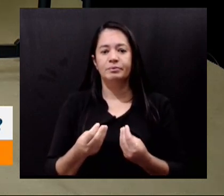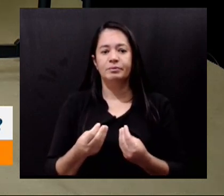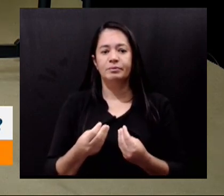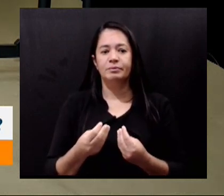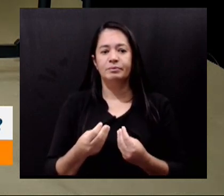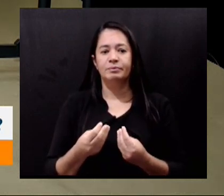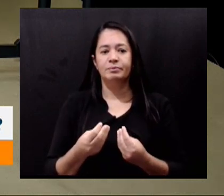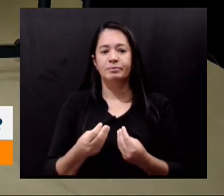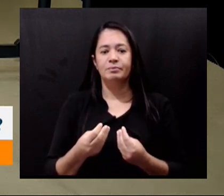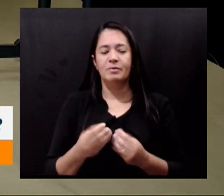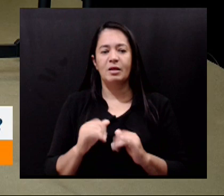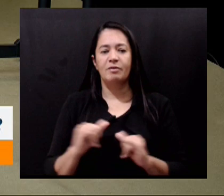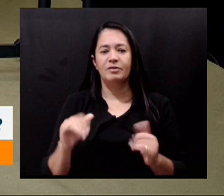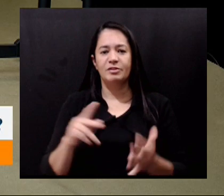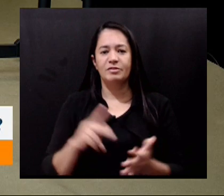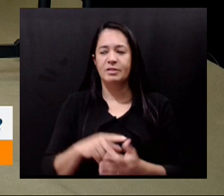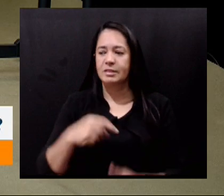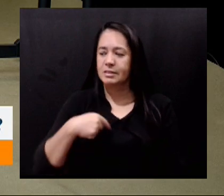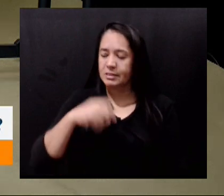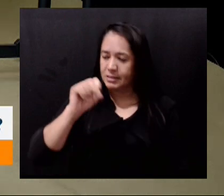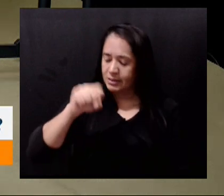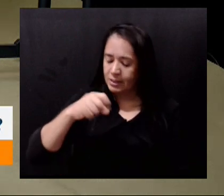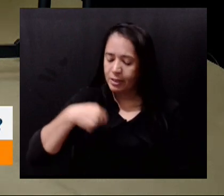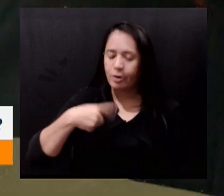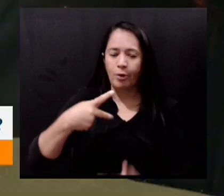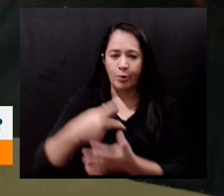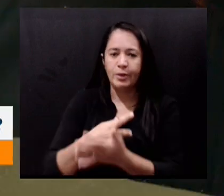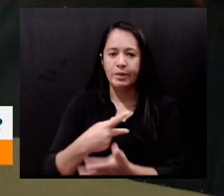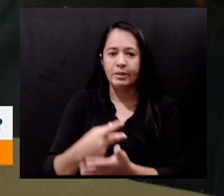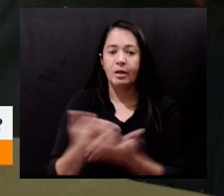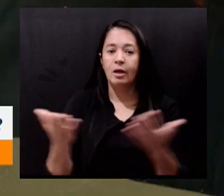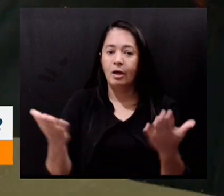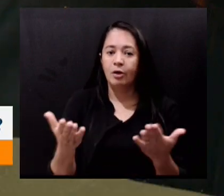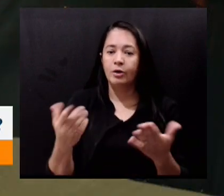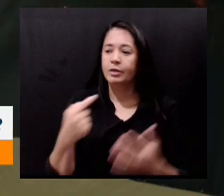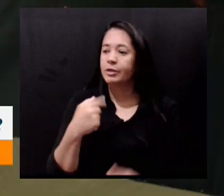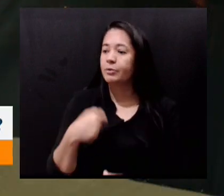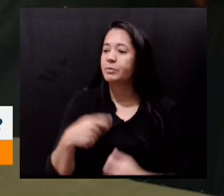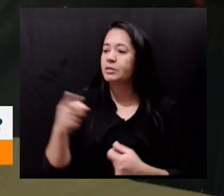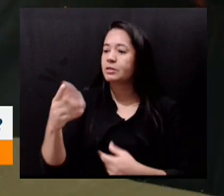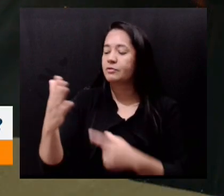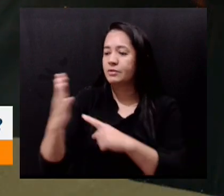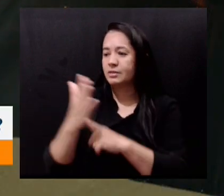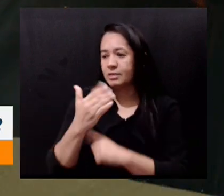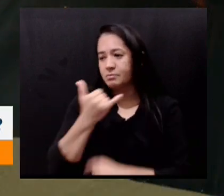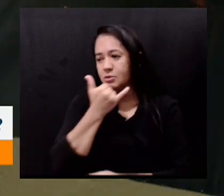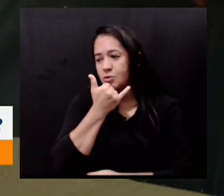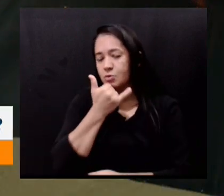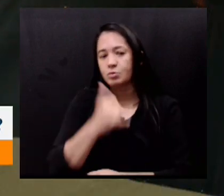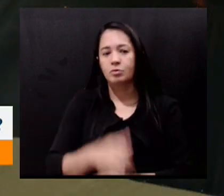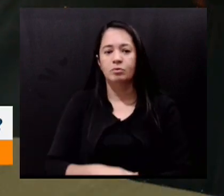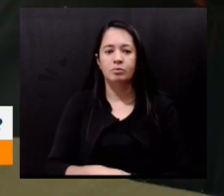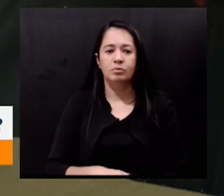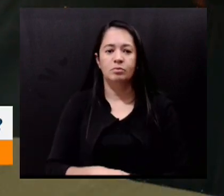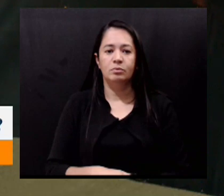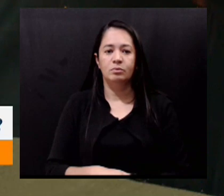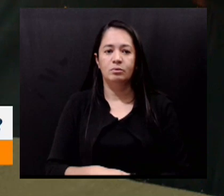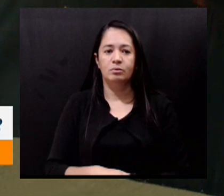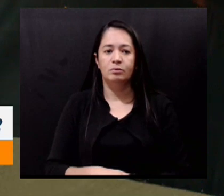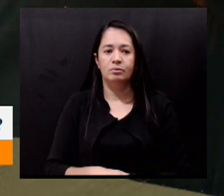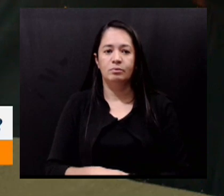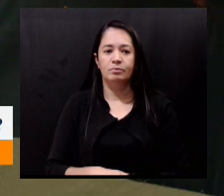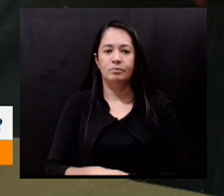dizer: "Sim, eu cometi um erro, e agora eu preciso que você me desculpe". Isso não é para todos. Por Não. que